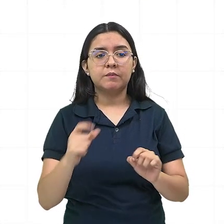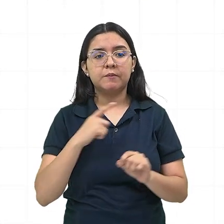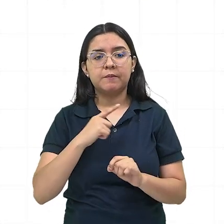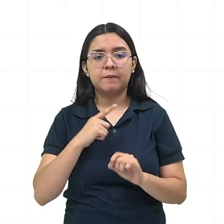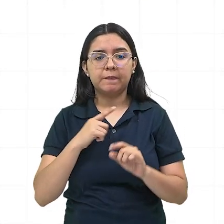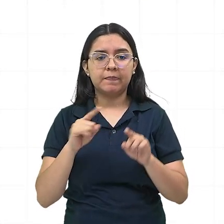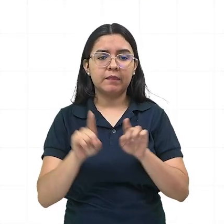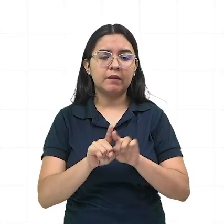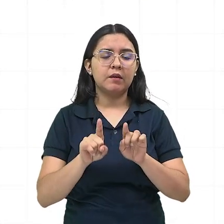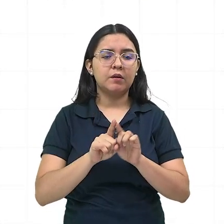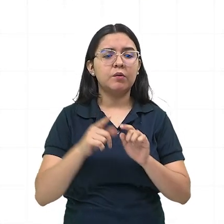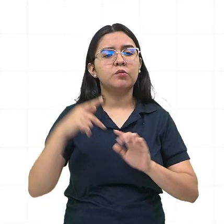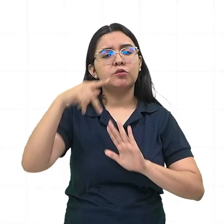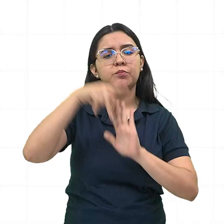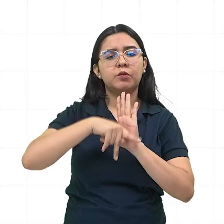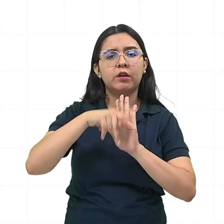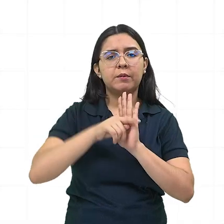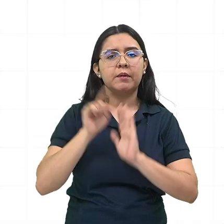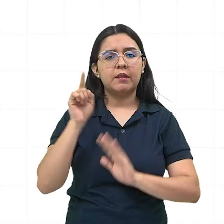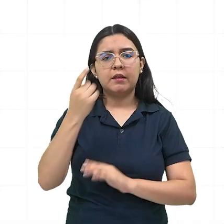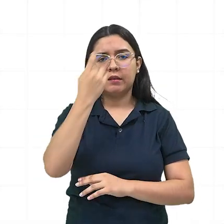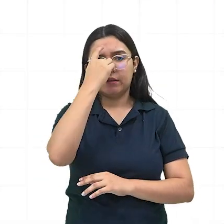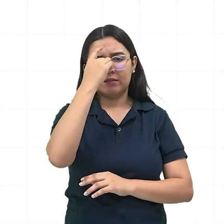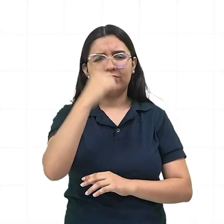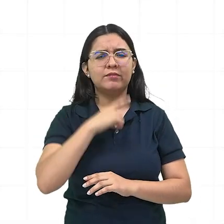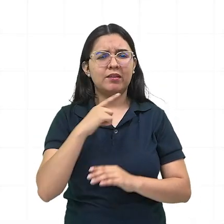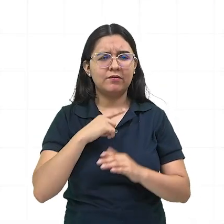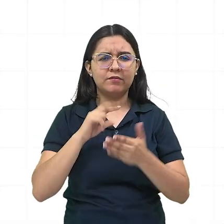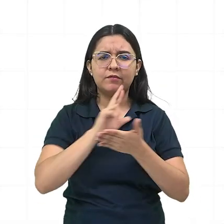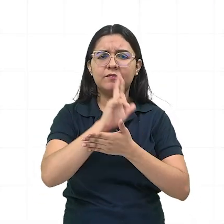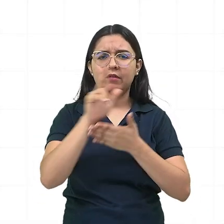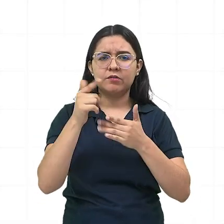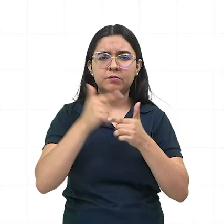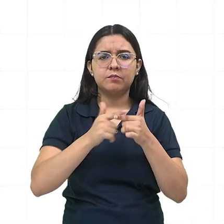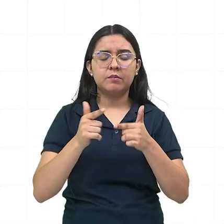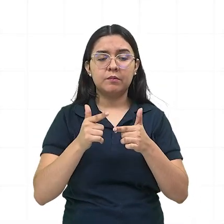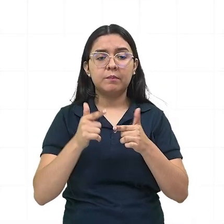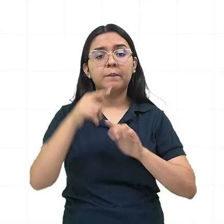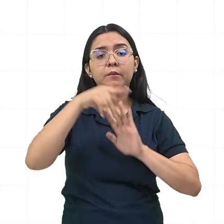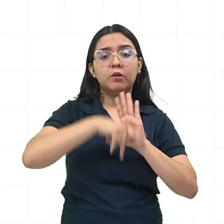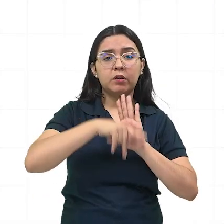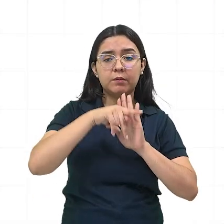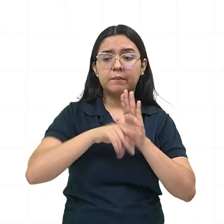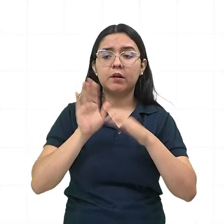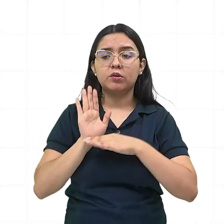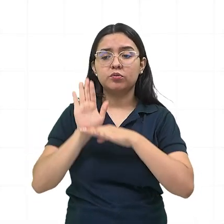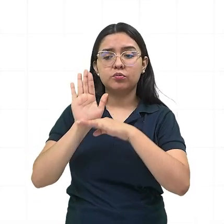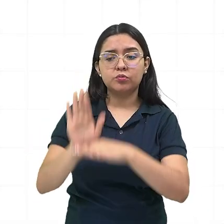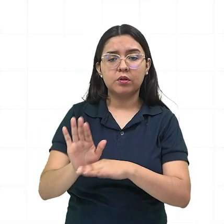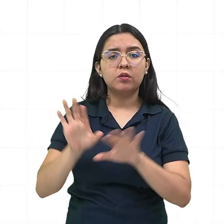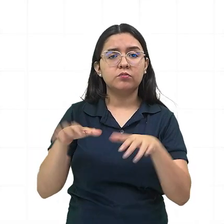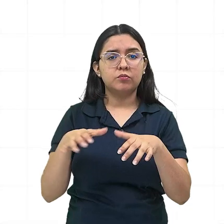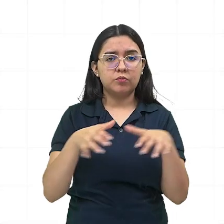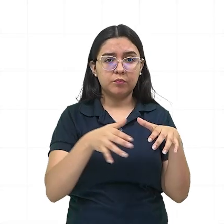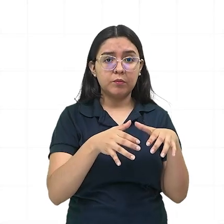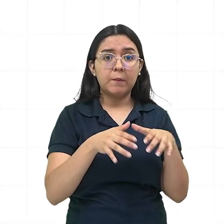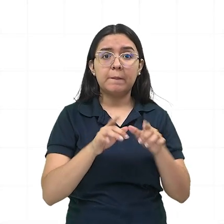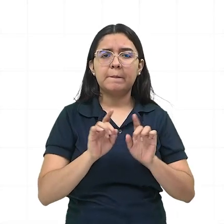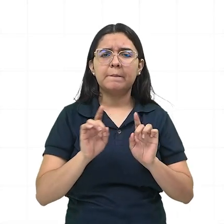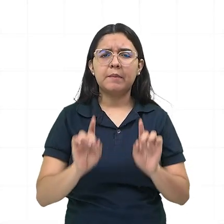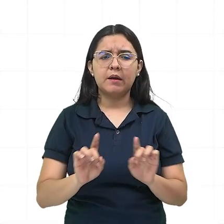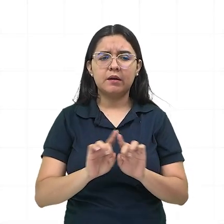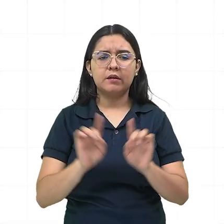dos programas políticos na Índia, houveram muitos programas políticos que tentaram melhorar as condições de vida das castas inferiores,